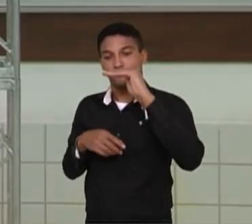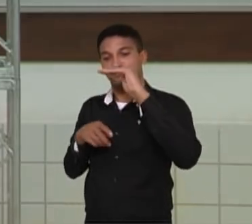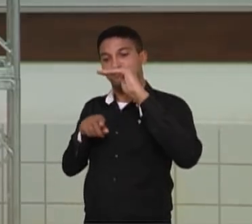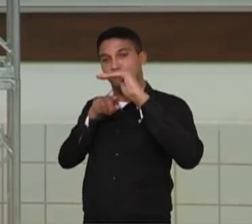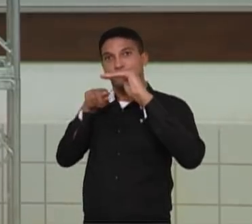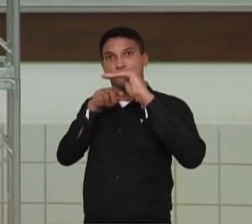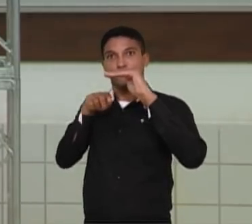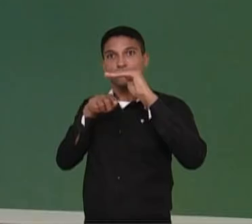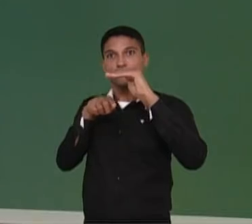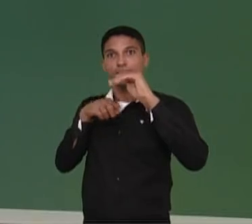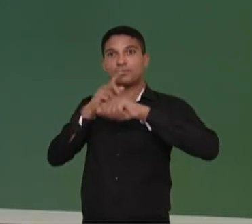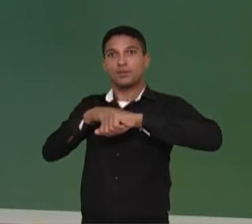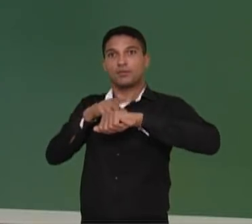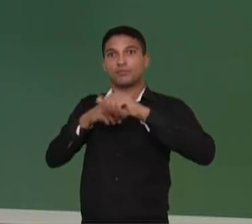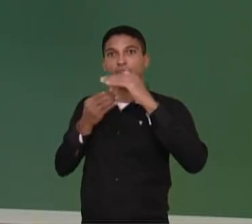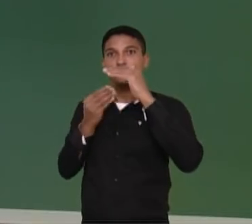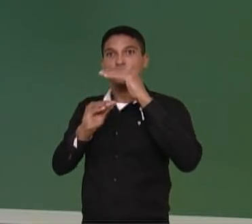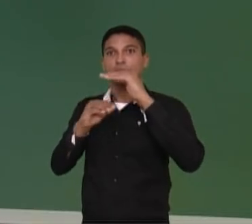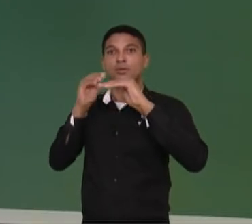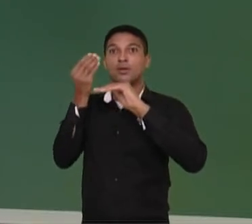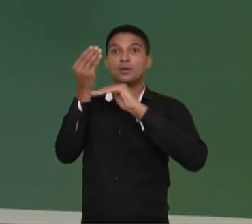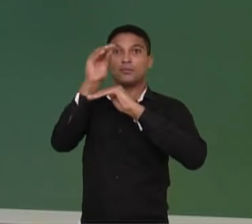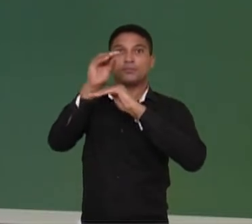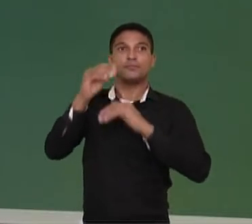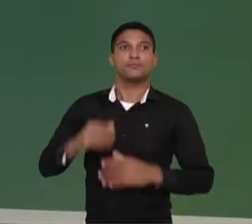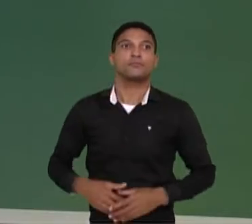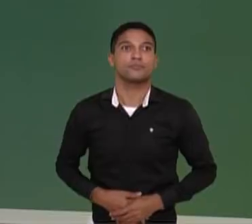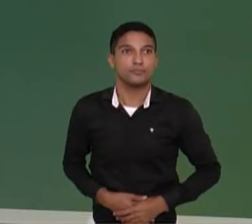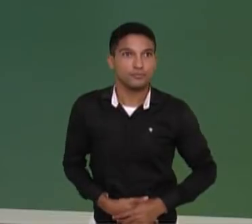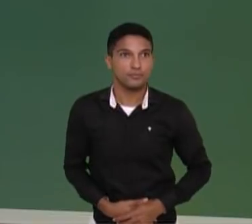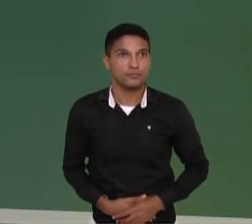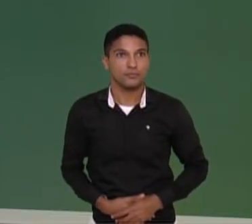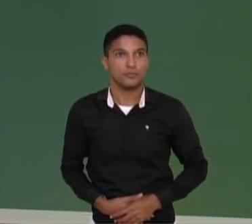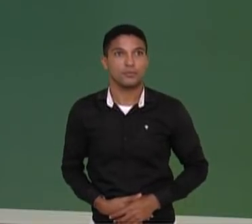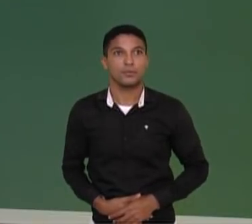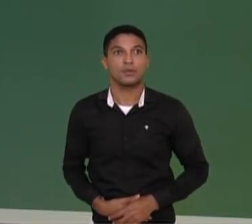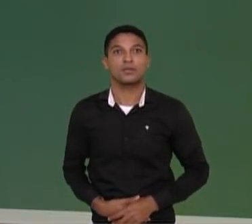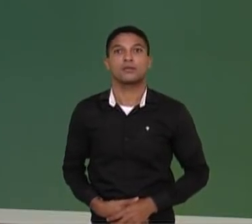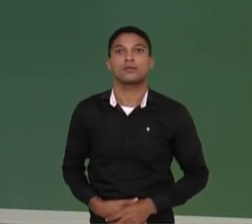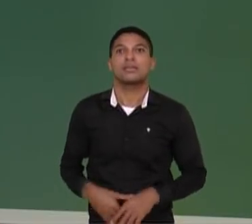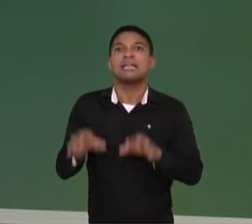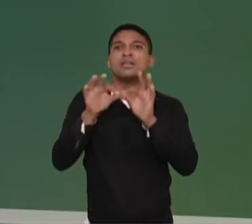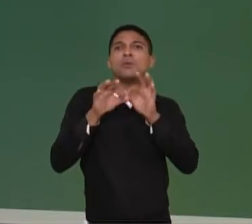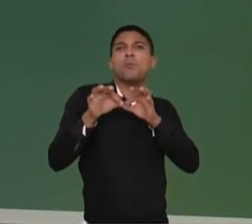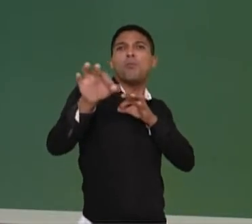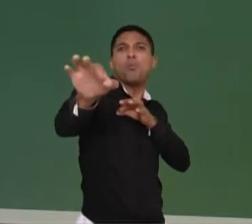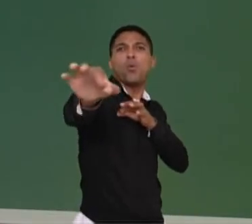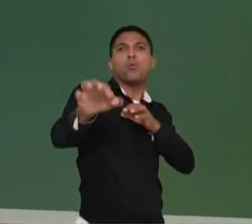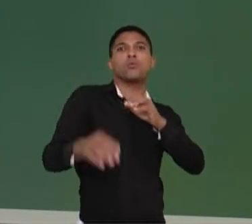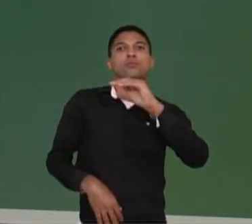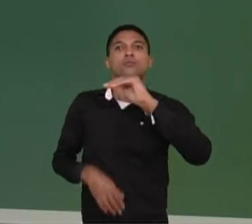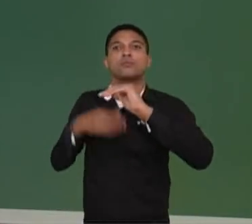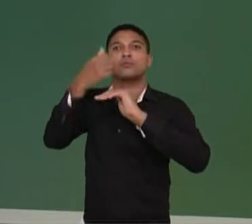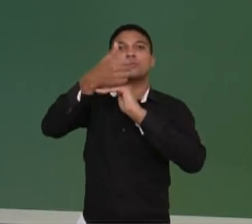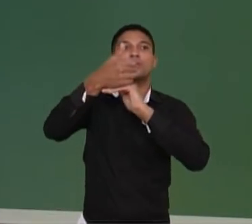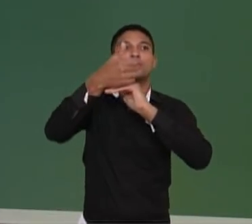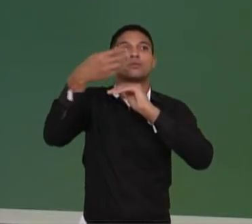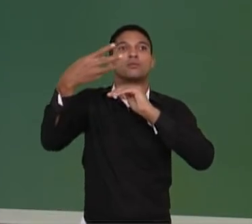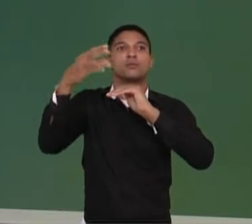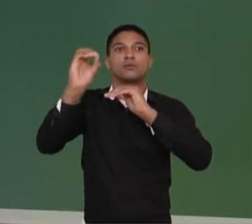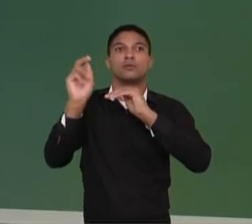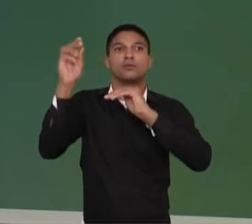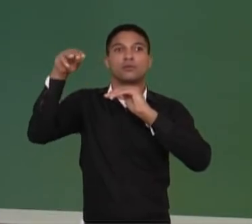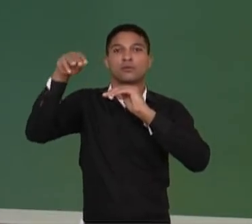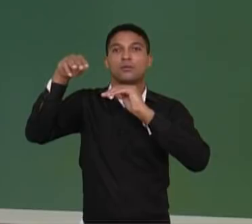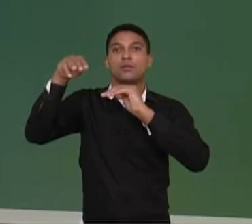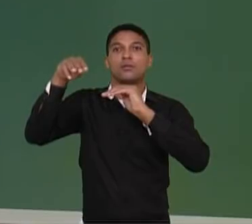A velocidade média desse carro é determinada pela razão. Distância dividido pelo tempo. O que eu tenho como